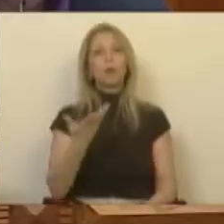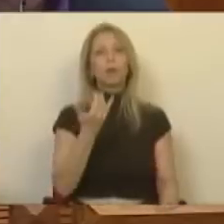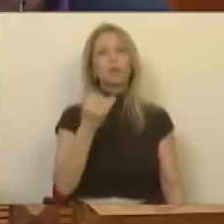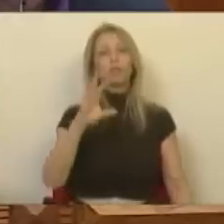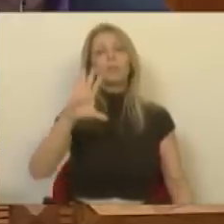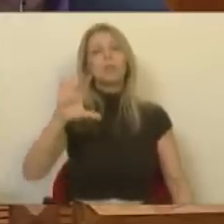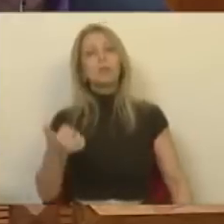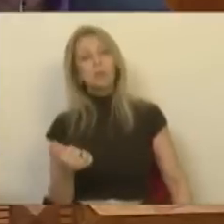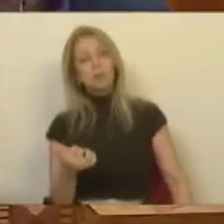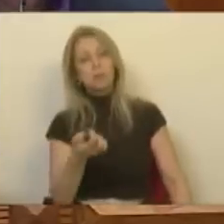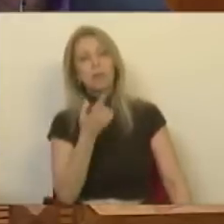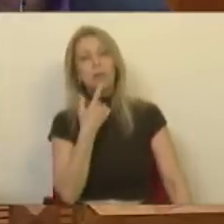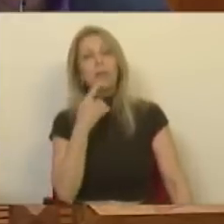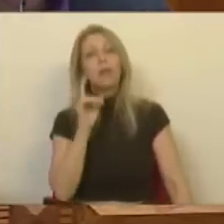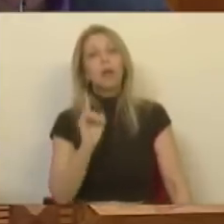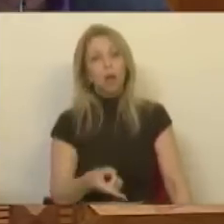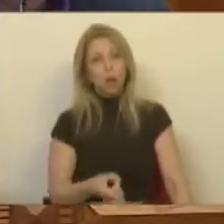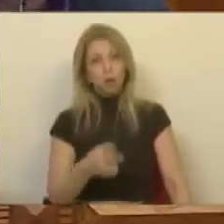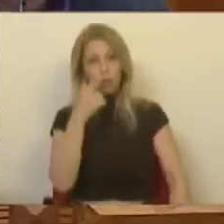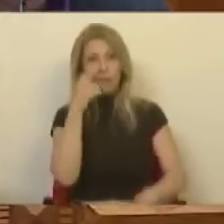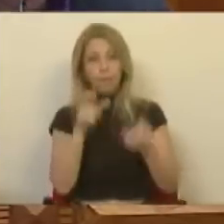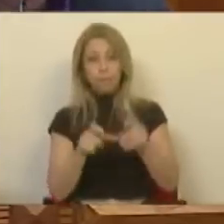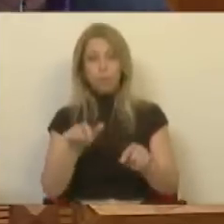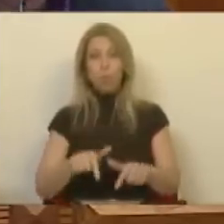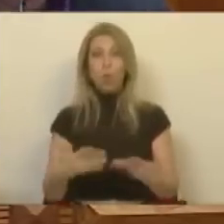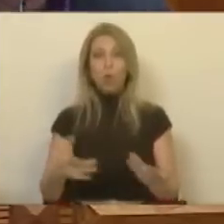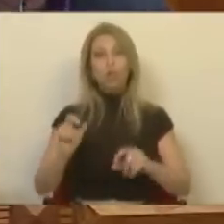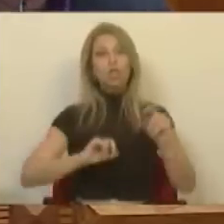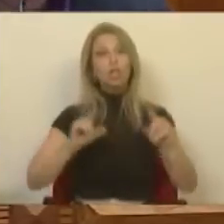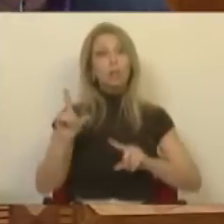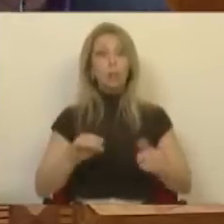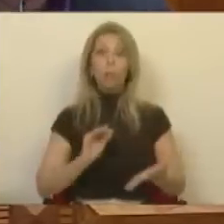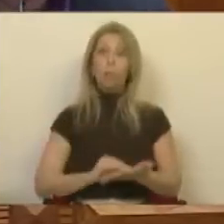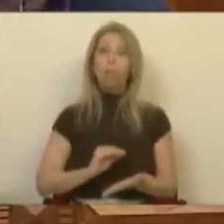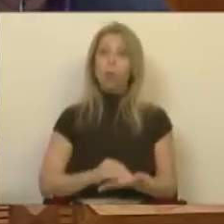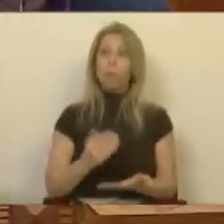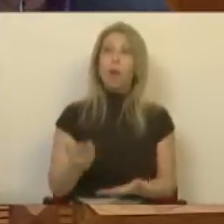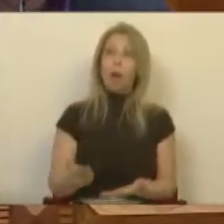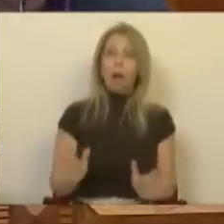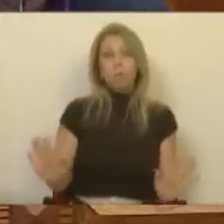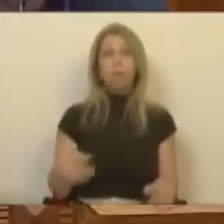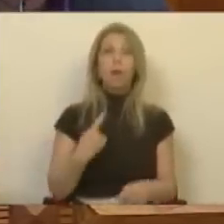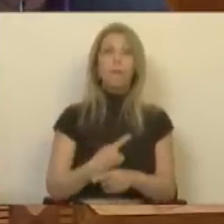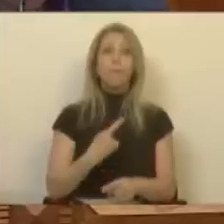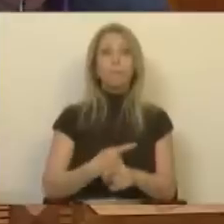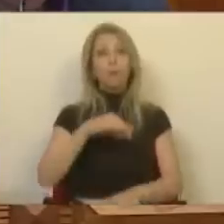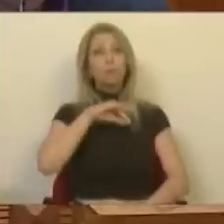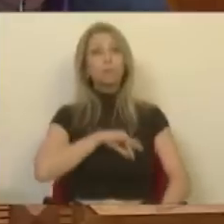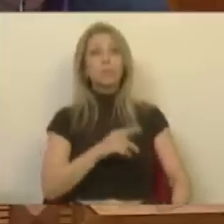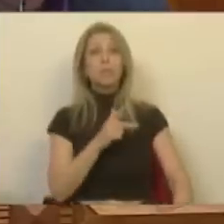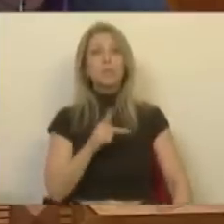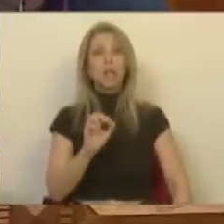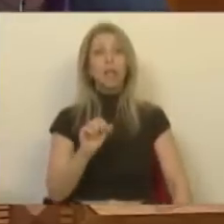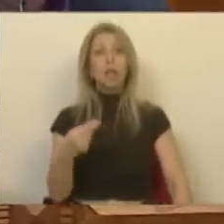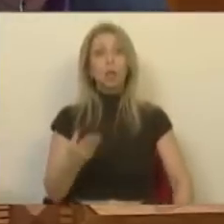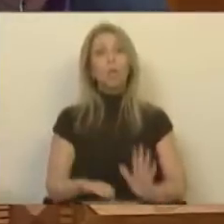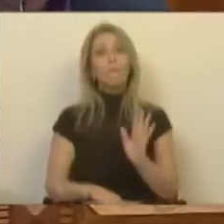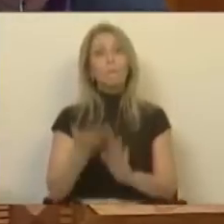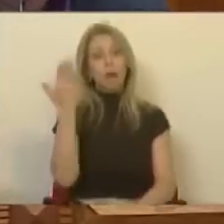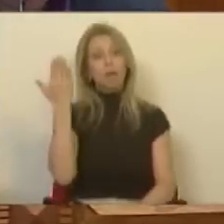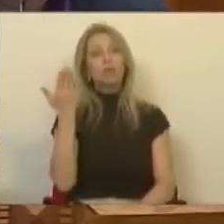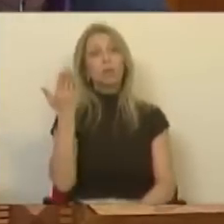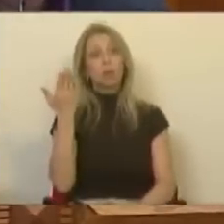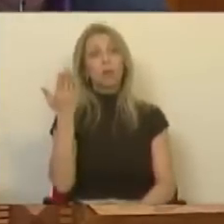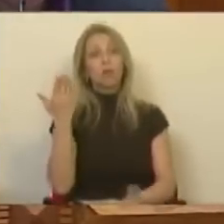o que significa que há pessoas que hoje são estatisticamente pobres apesar de ganharem mais sem euros do que ganhava